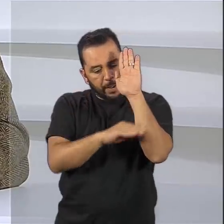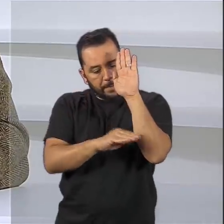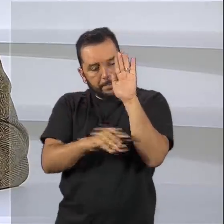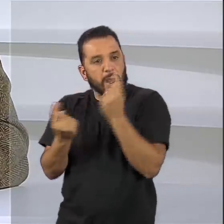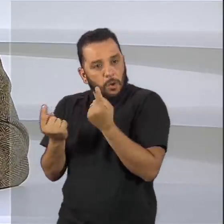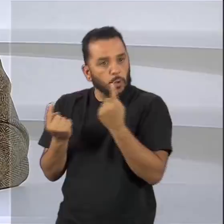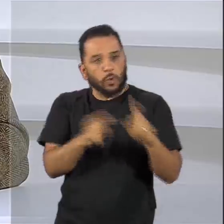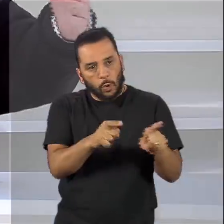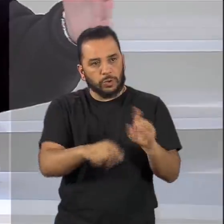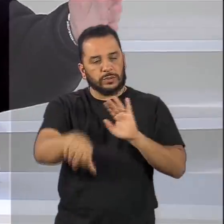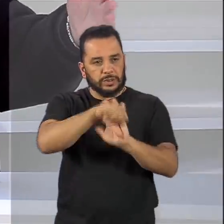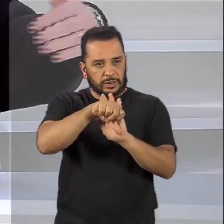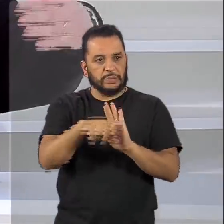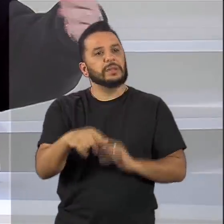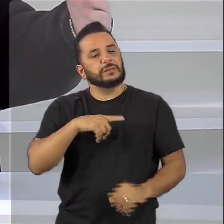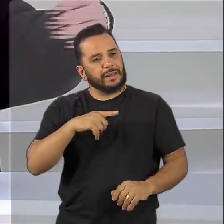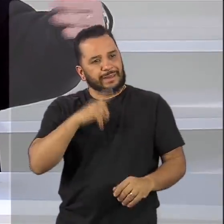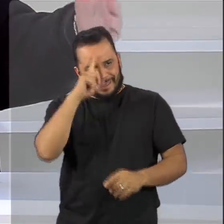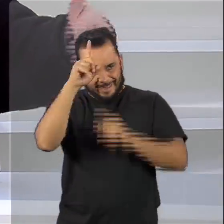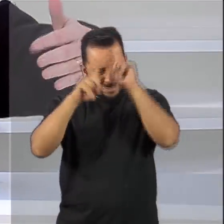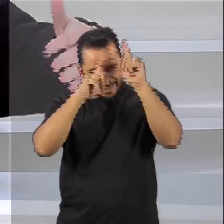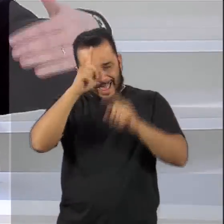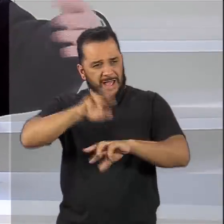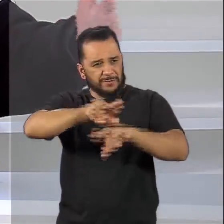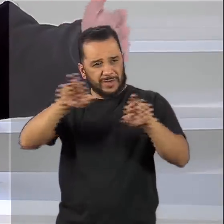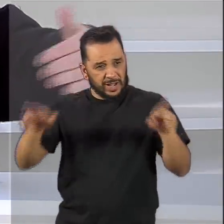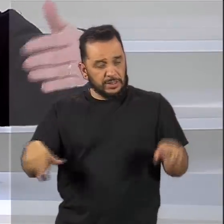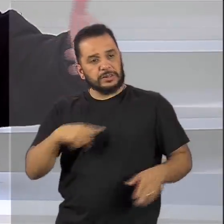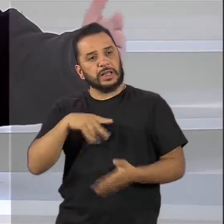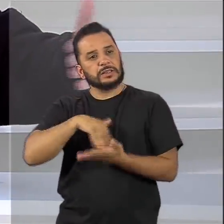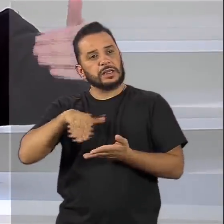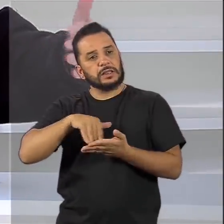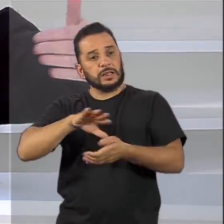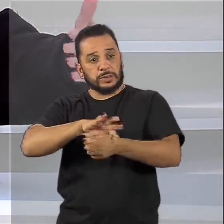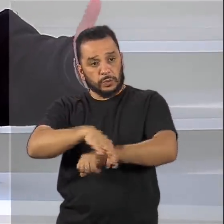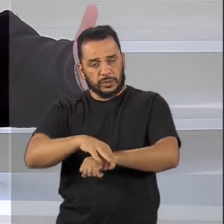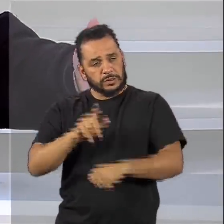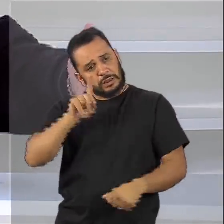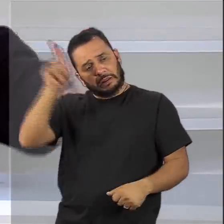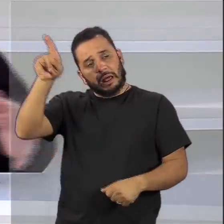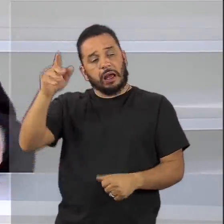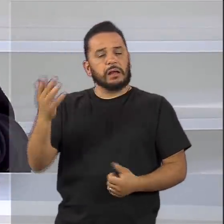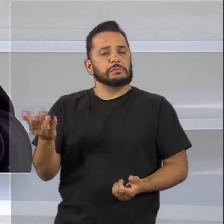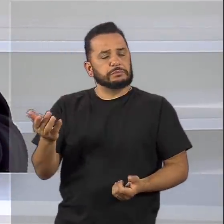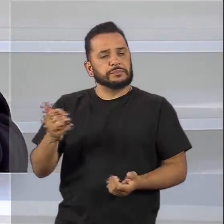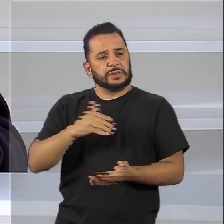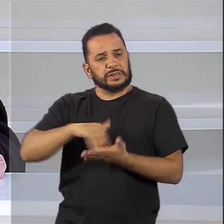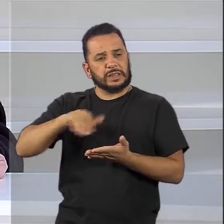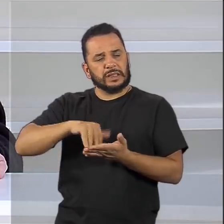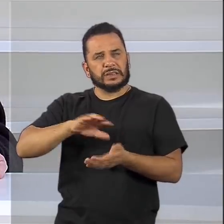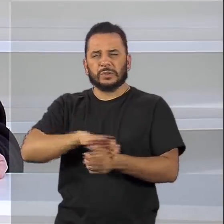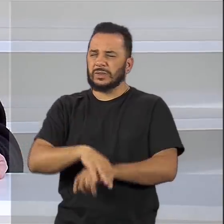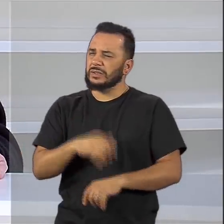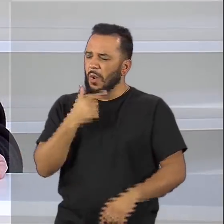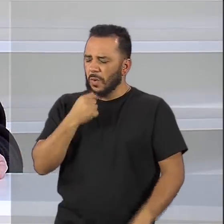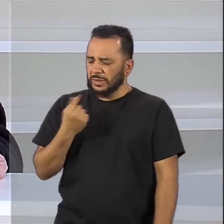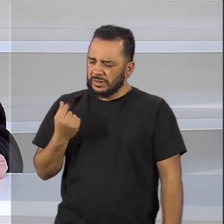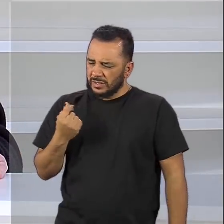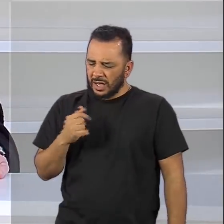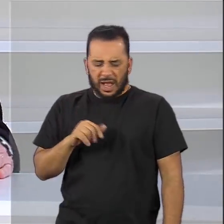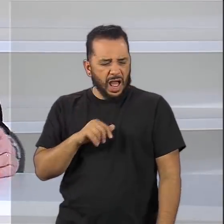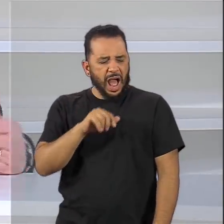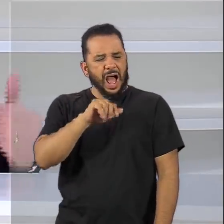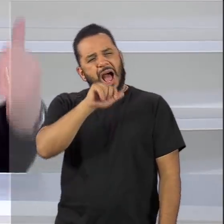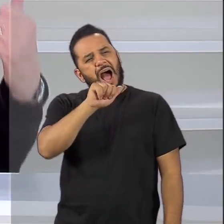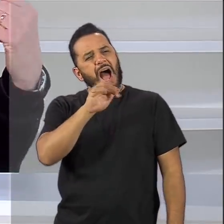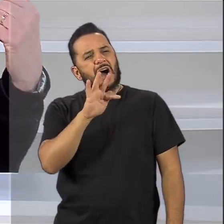várias ideias, já designou inclusive o seu secretário de segurança, que lá a designação é essa, um tal de, acho que é Alfonso